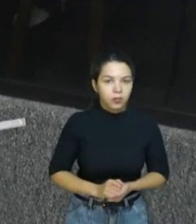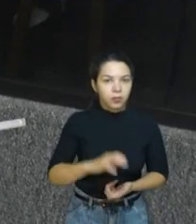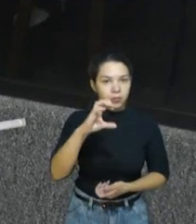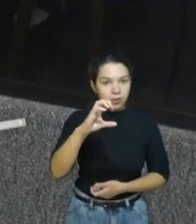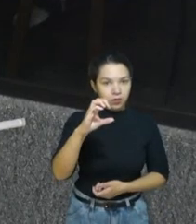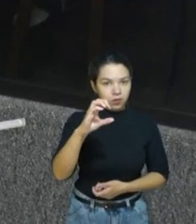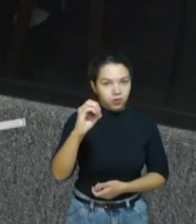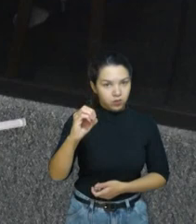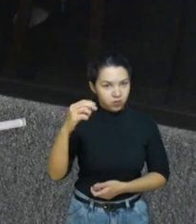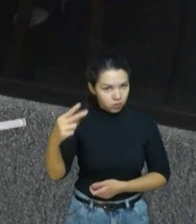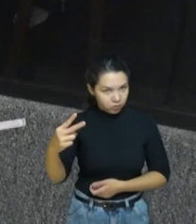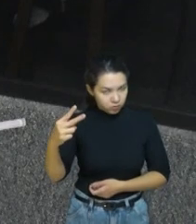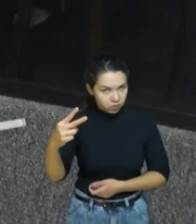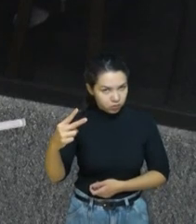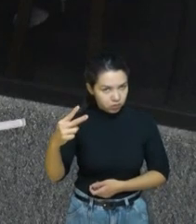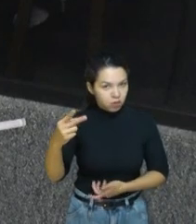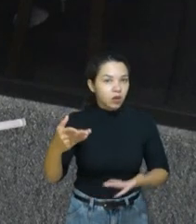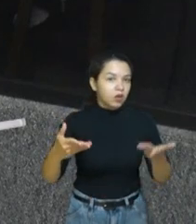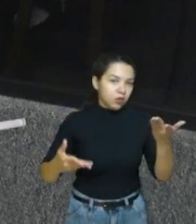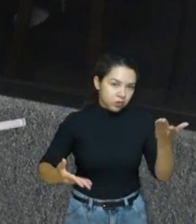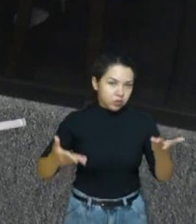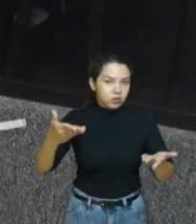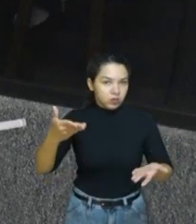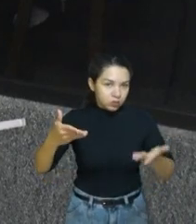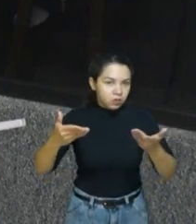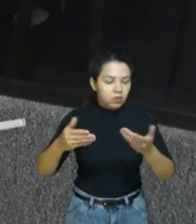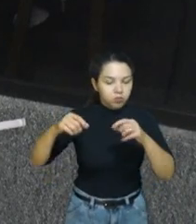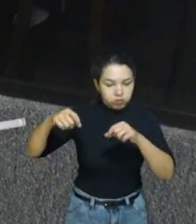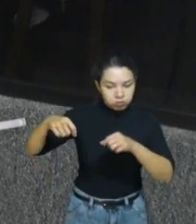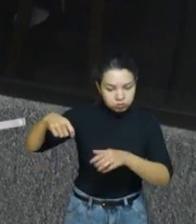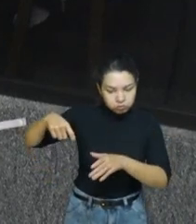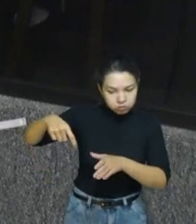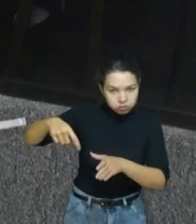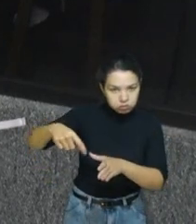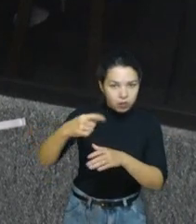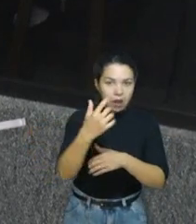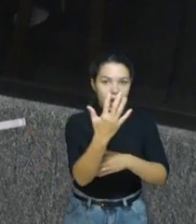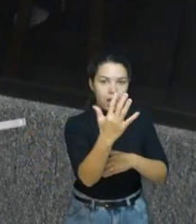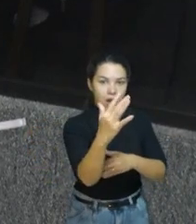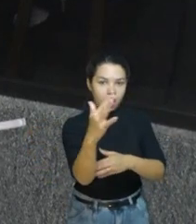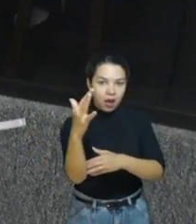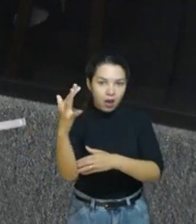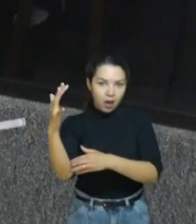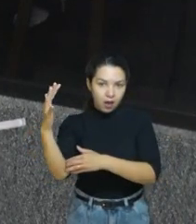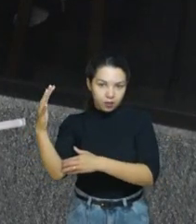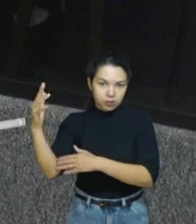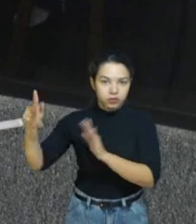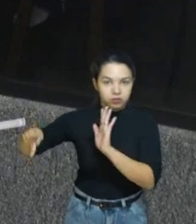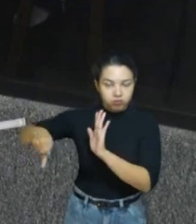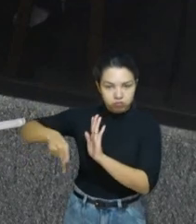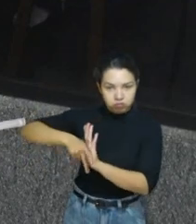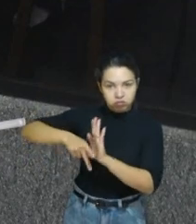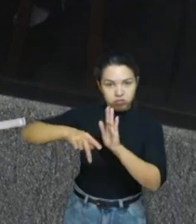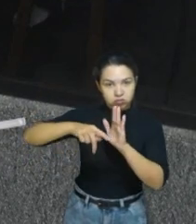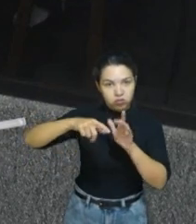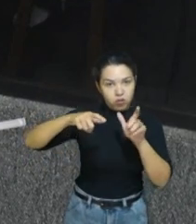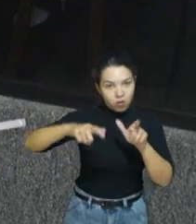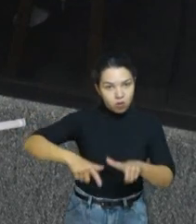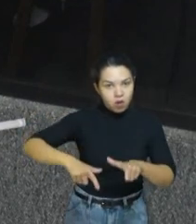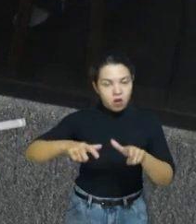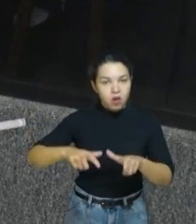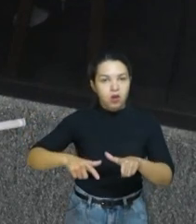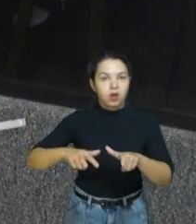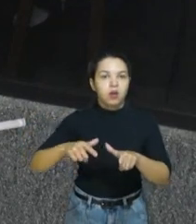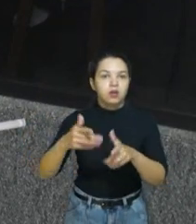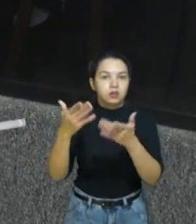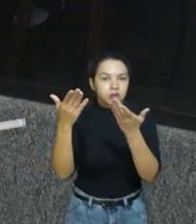CO2, iniciativa que está sendo realizada com plantio de mudas de árvores nativas nos locais onde as sessões